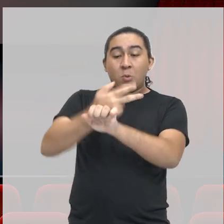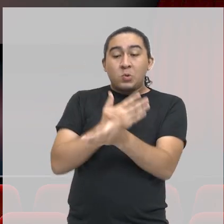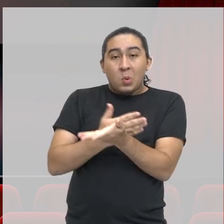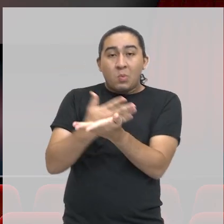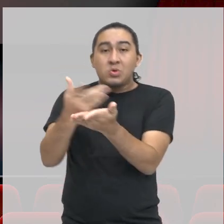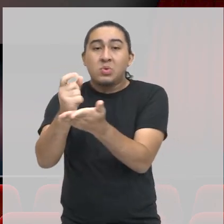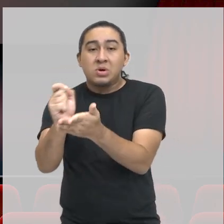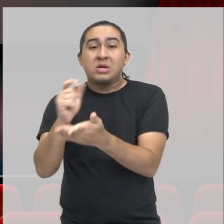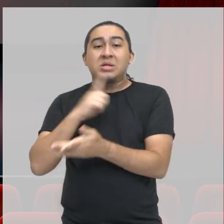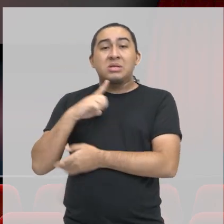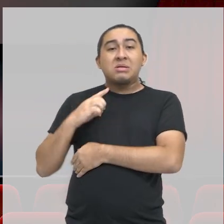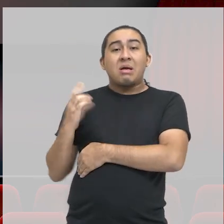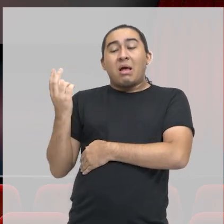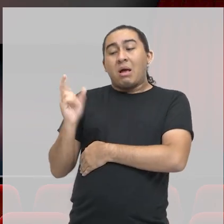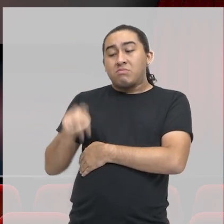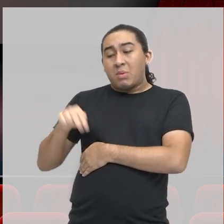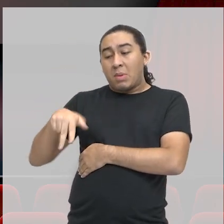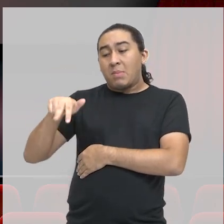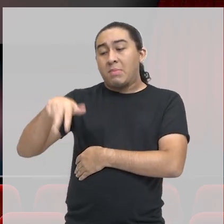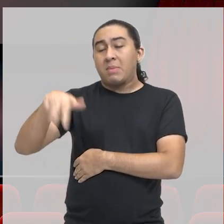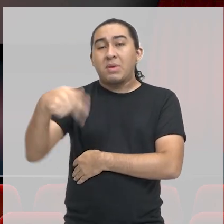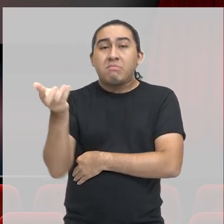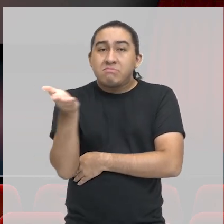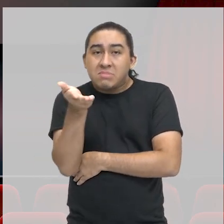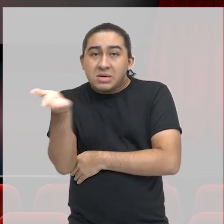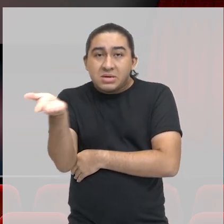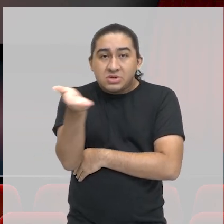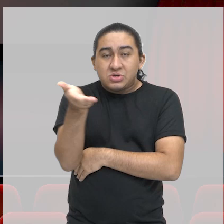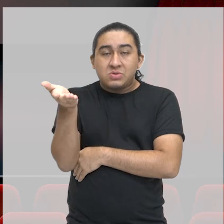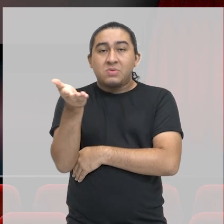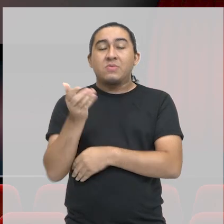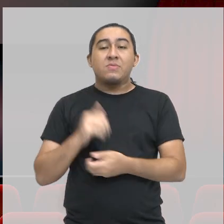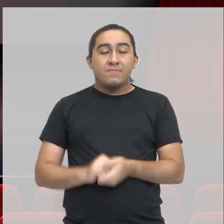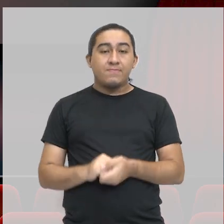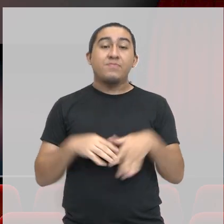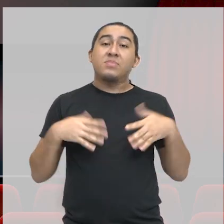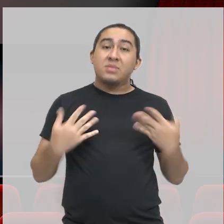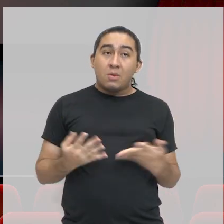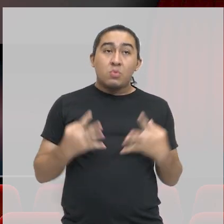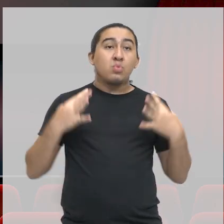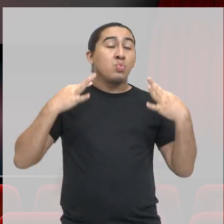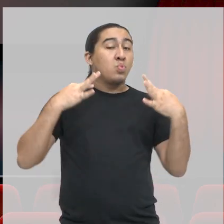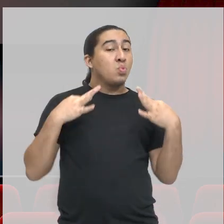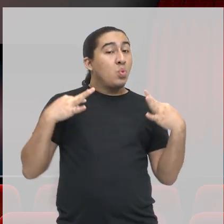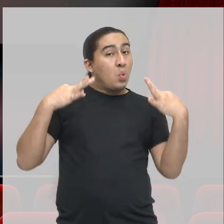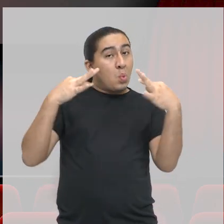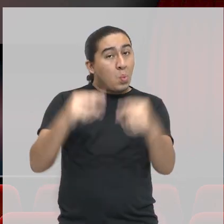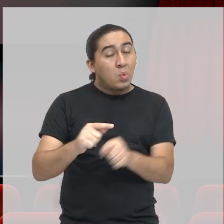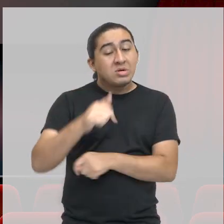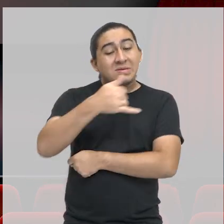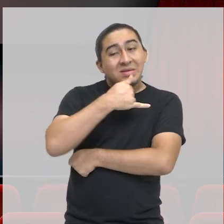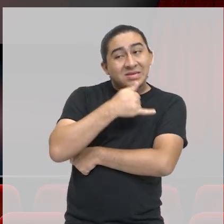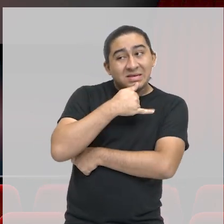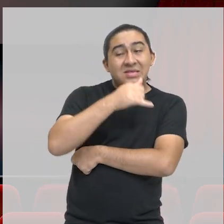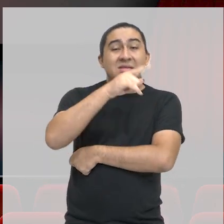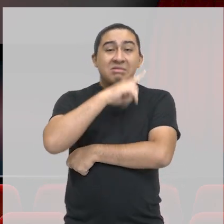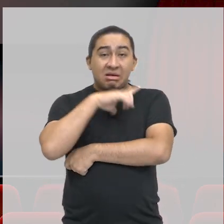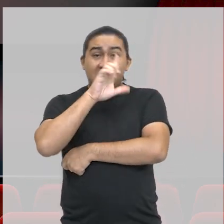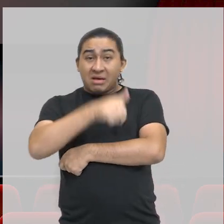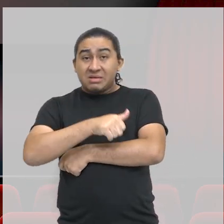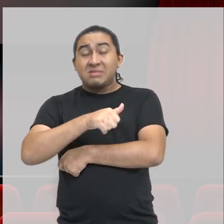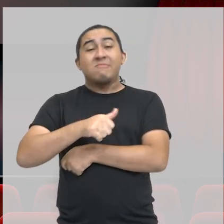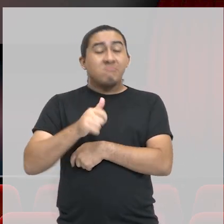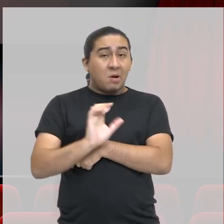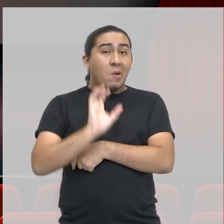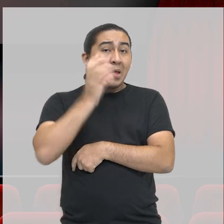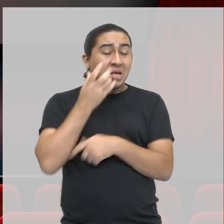andar pelo mundo como mendigo. Então, toda a tragédia, ela tem esse lado sombrio no final. Aí nós